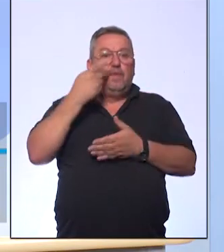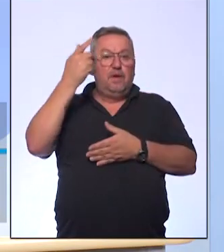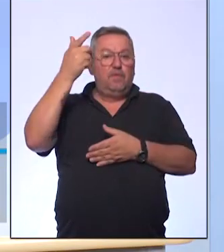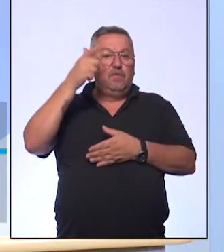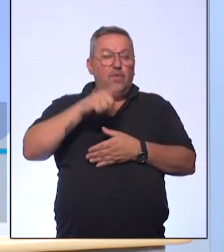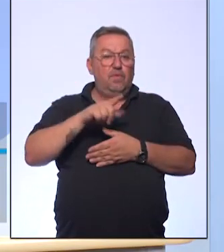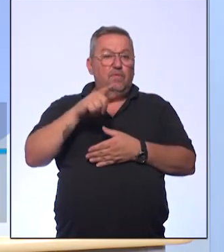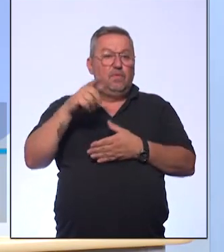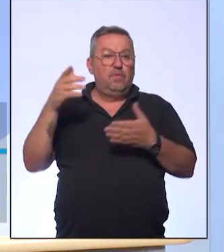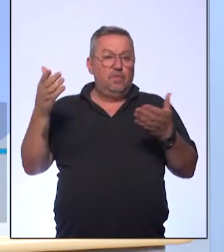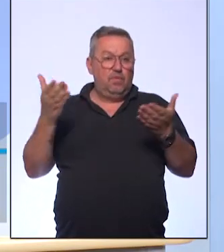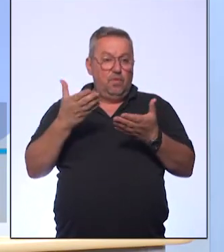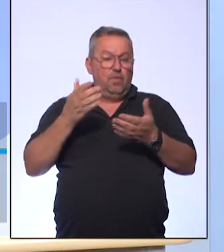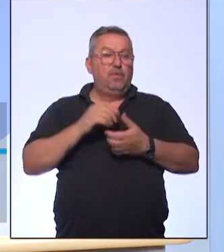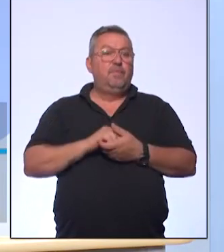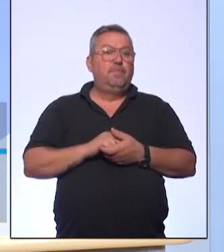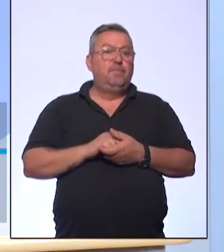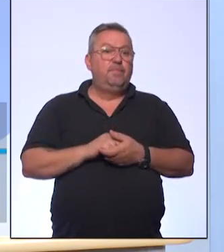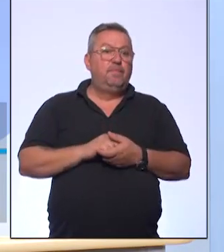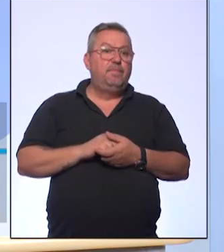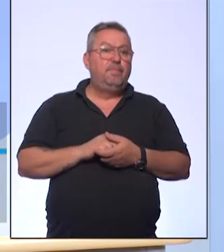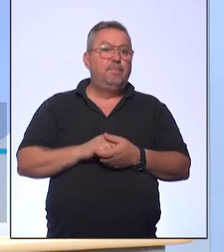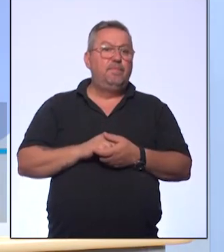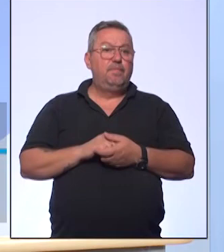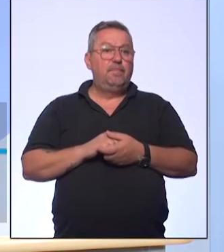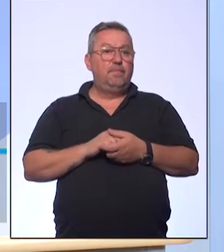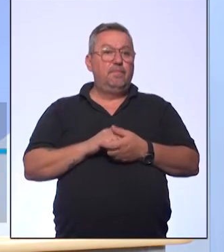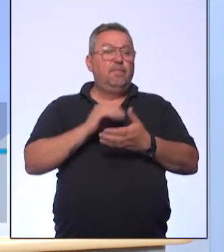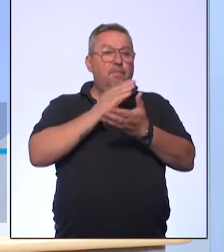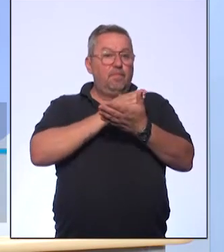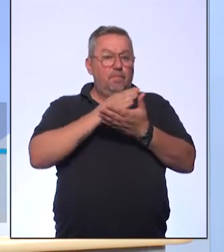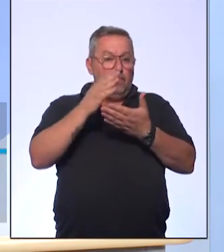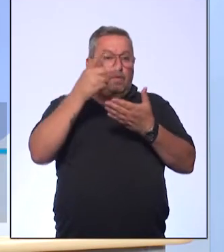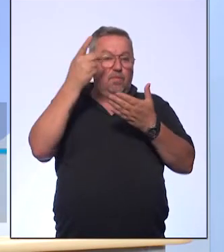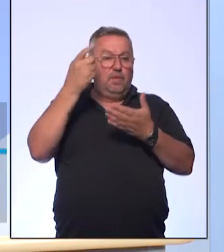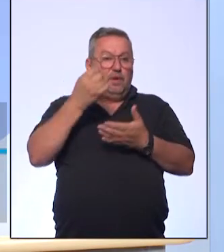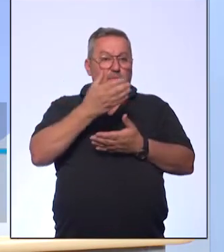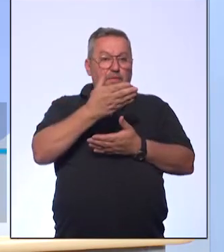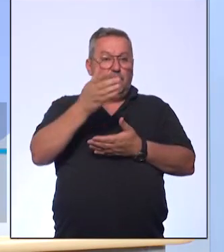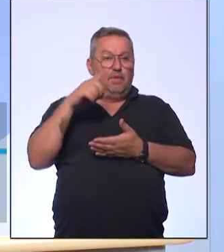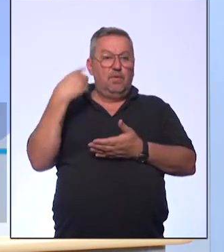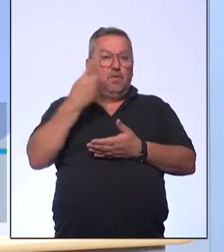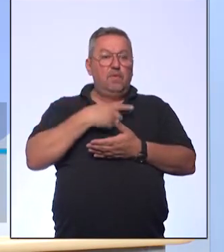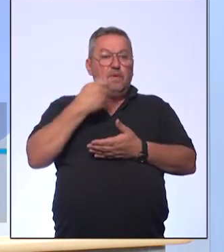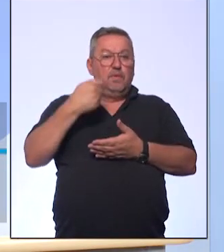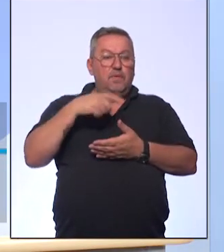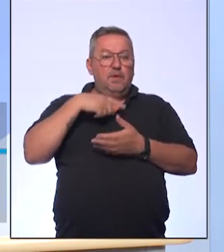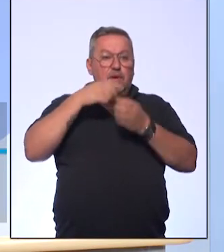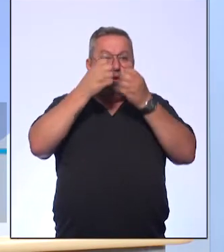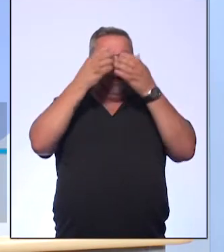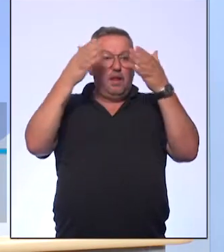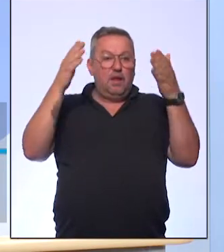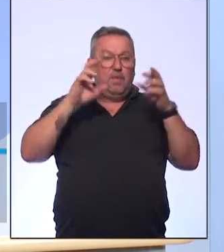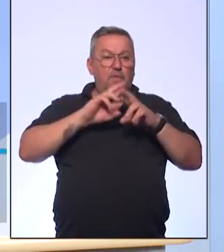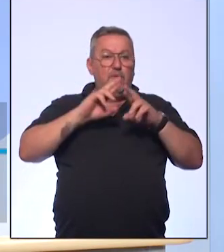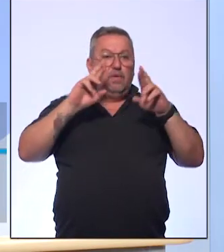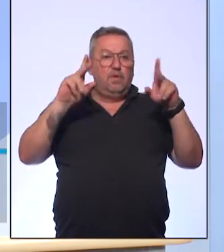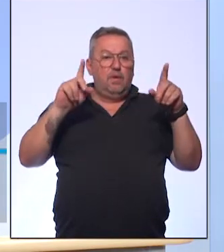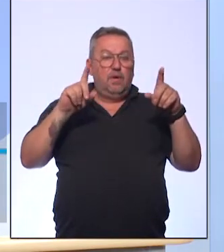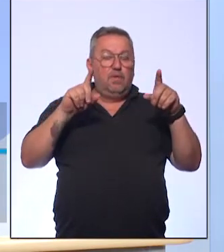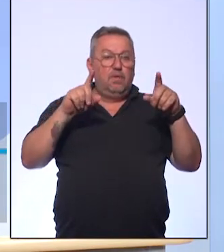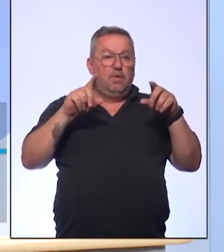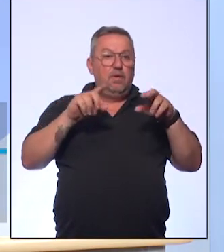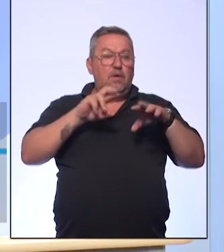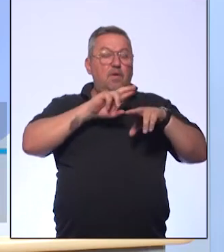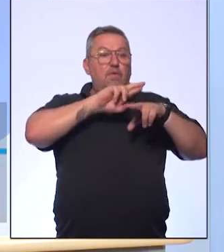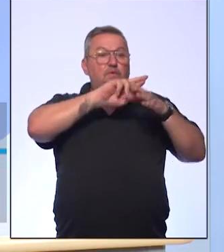um pouquinho mais na aula de hoje. Como eu disse para vocês, nós precisamos ter aí muito claro qual a diferença de